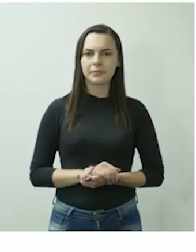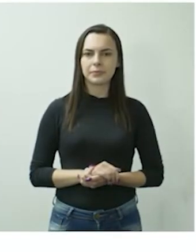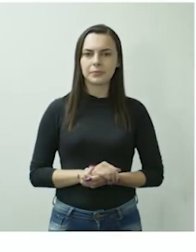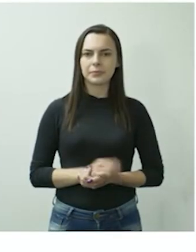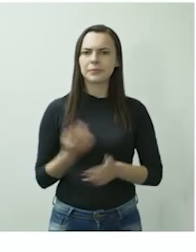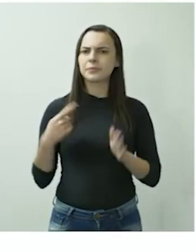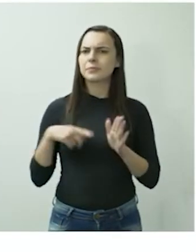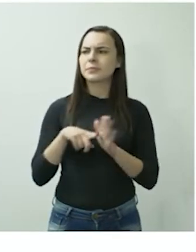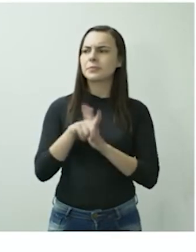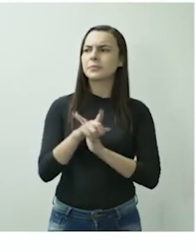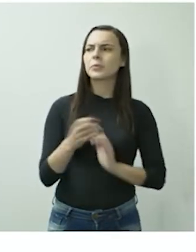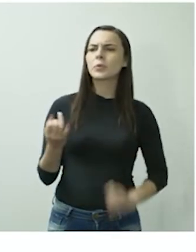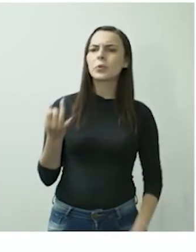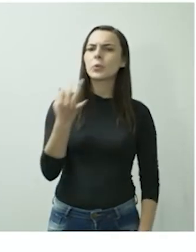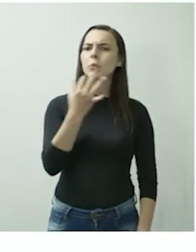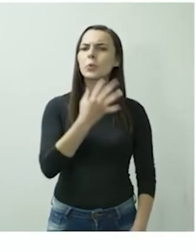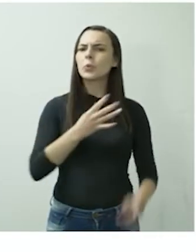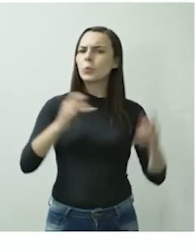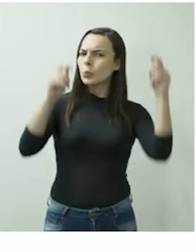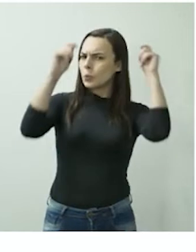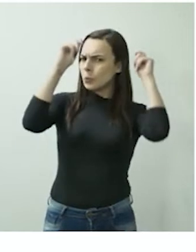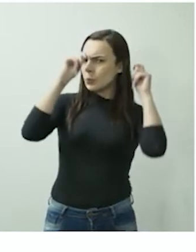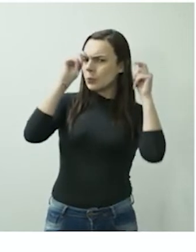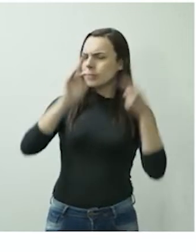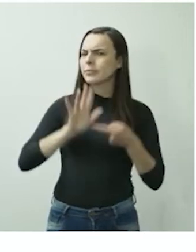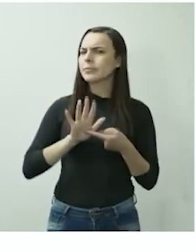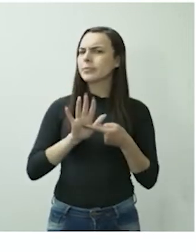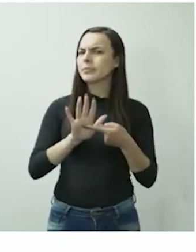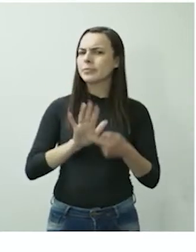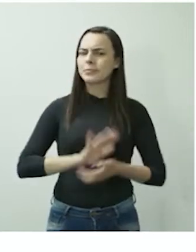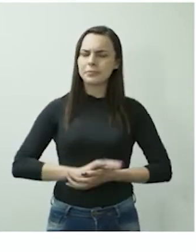Quantos chapéus estão aparecendo aí?